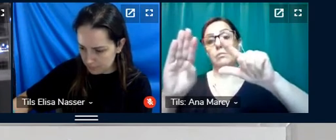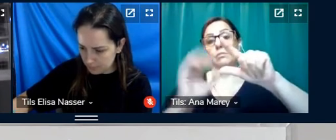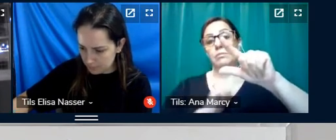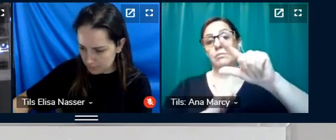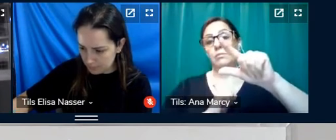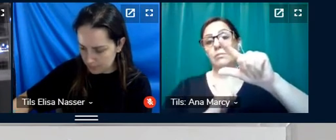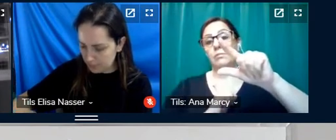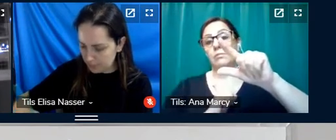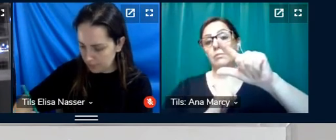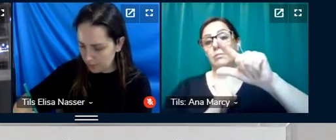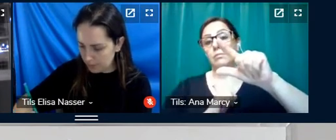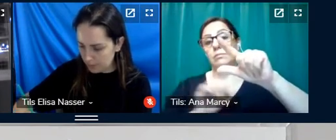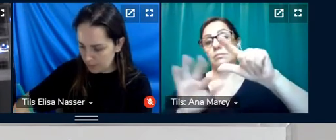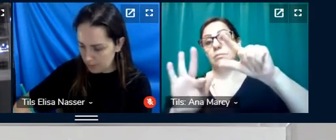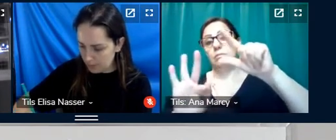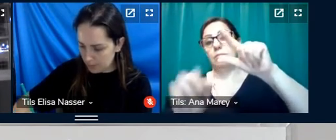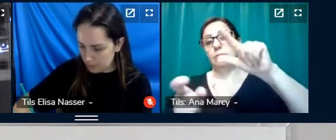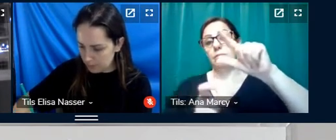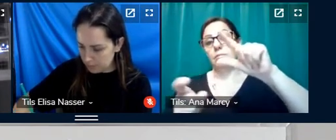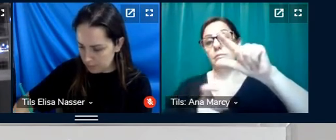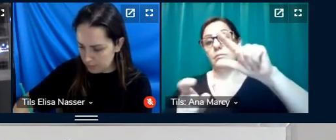Aqui nós temos um Fx.